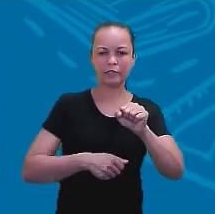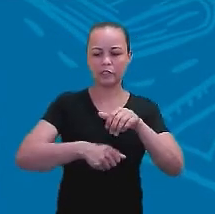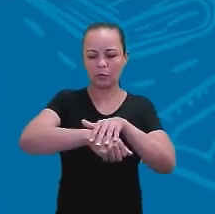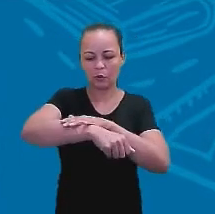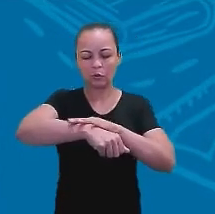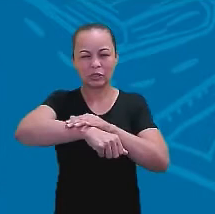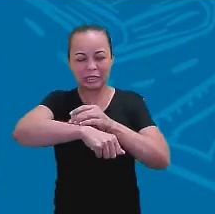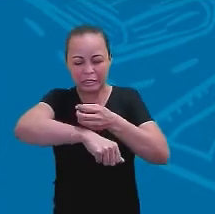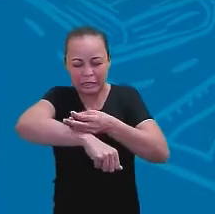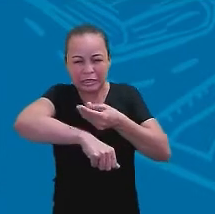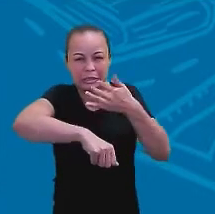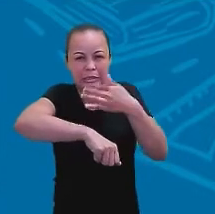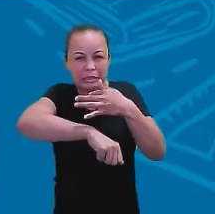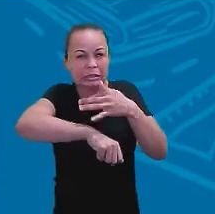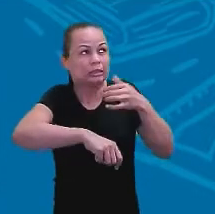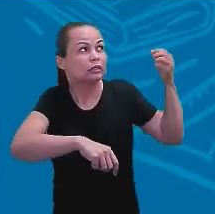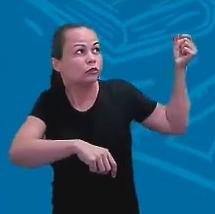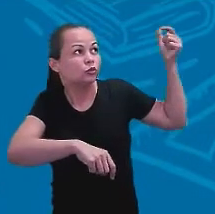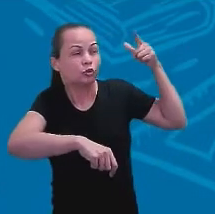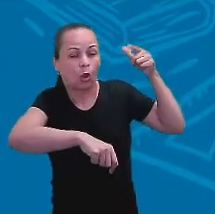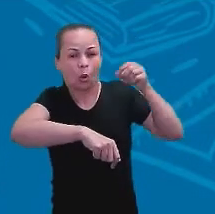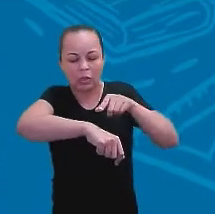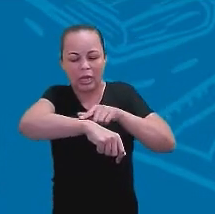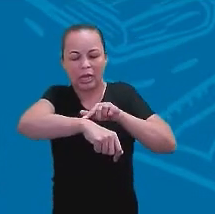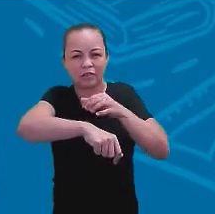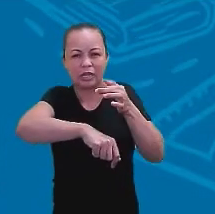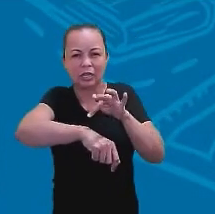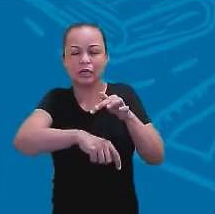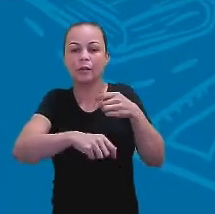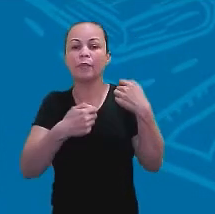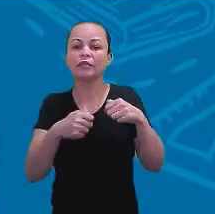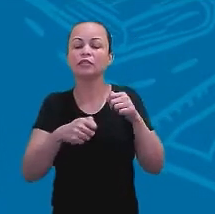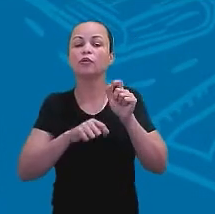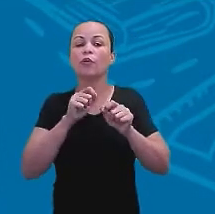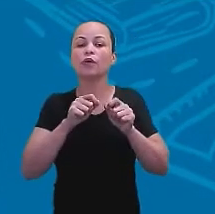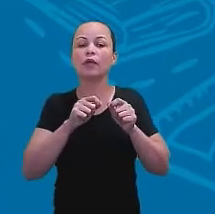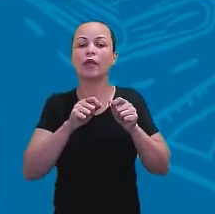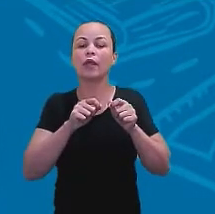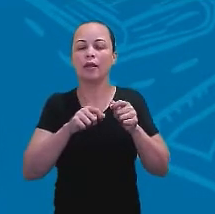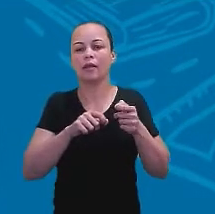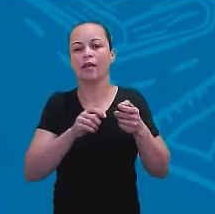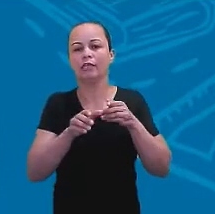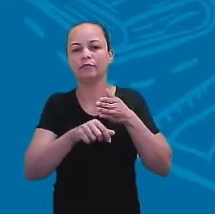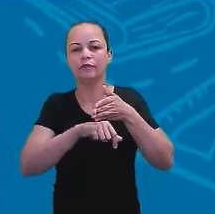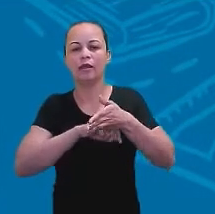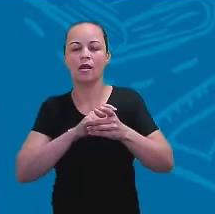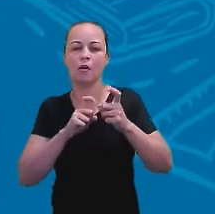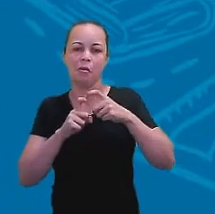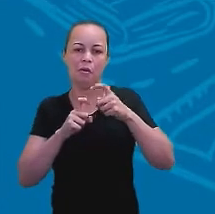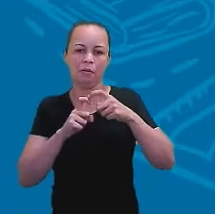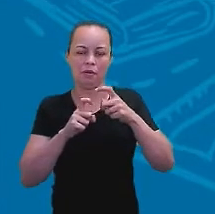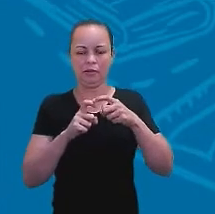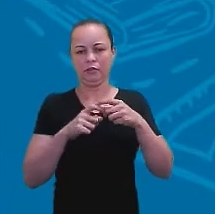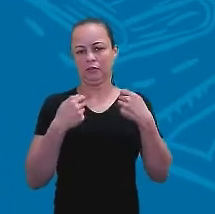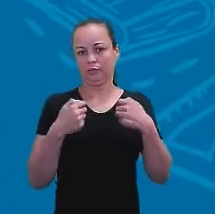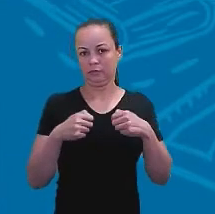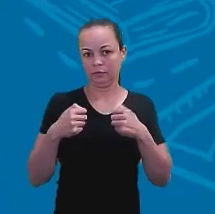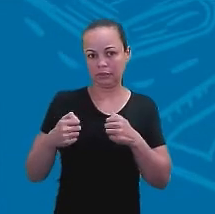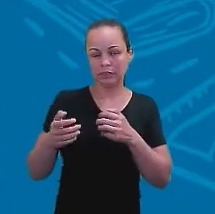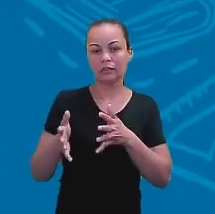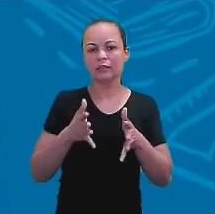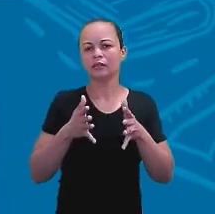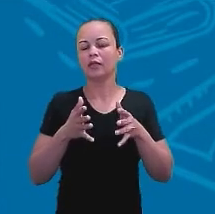né, procurar um médico, tá certo? A gente precisa também, né, ter algumas medidas que podem